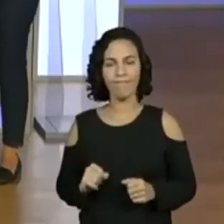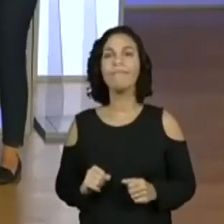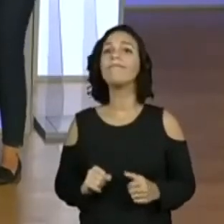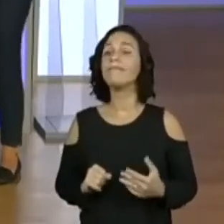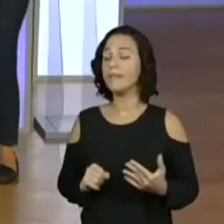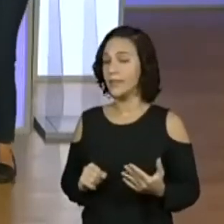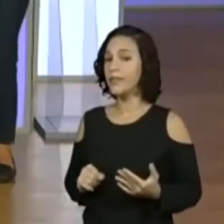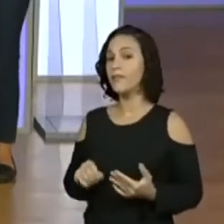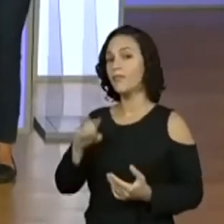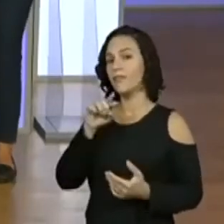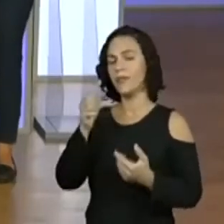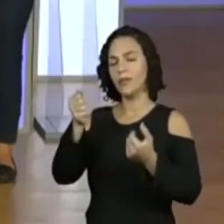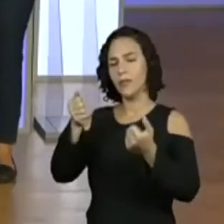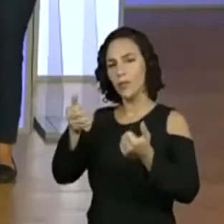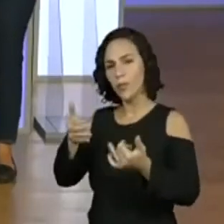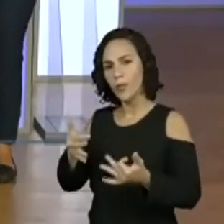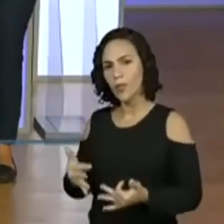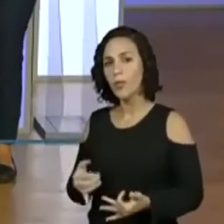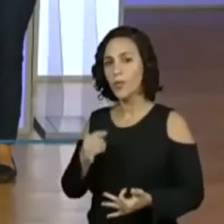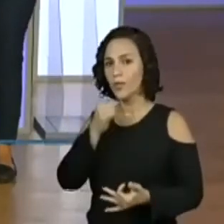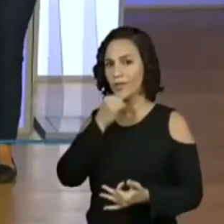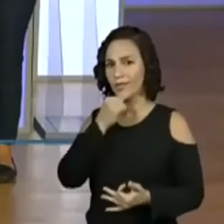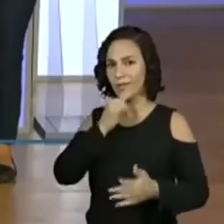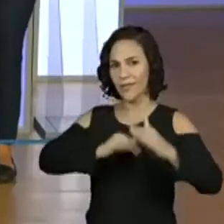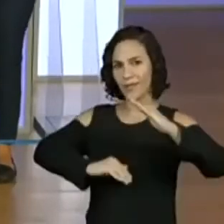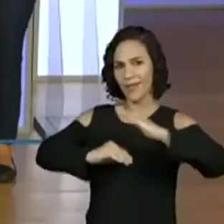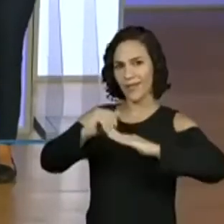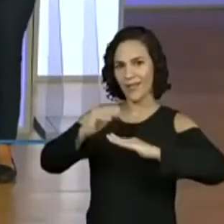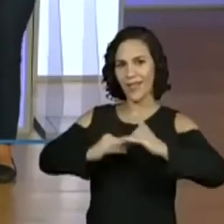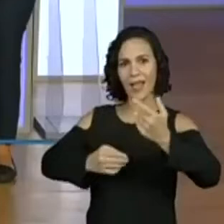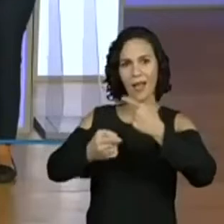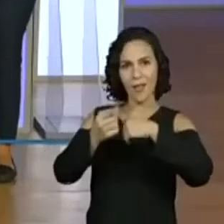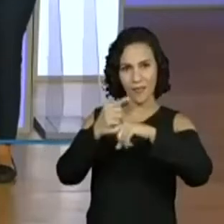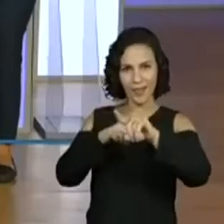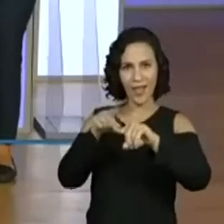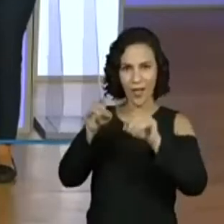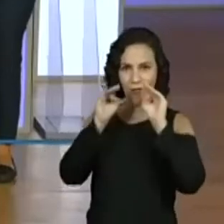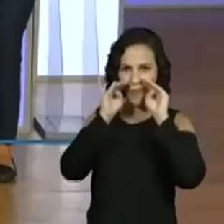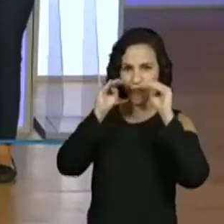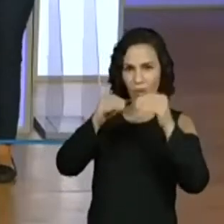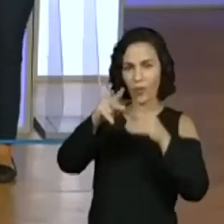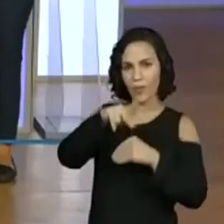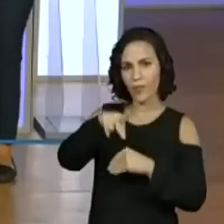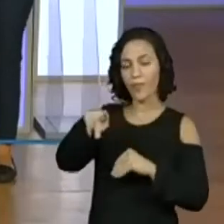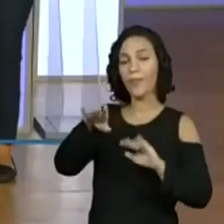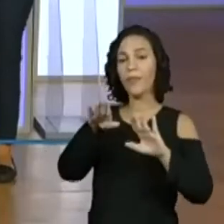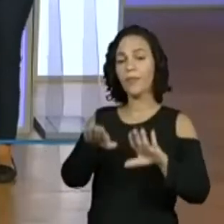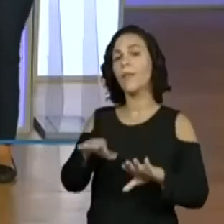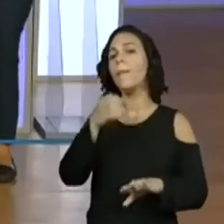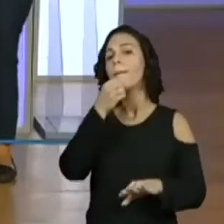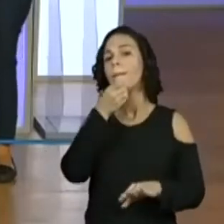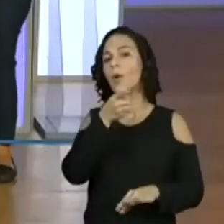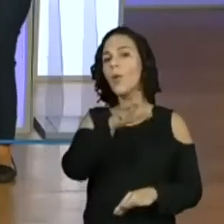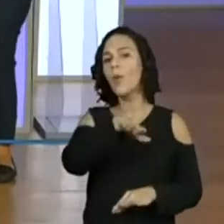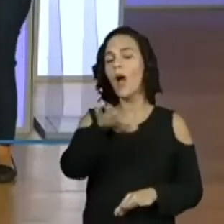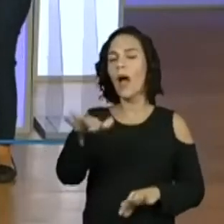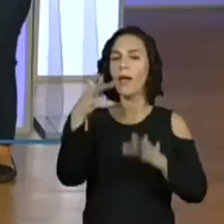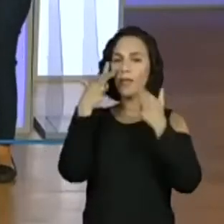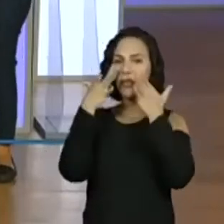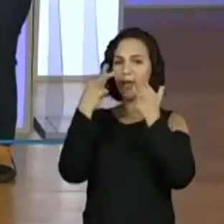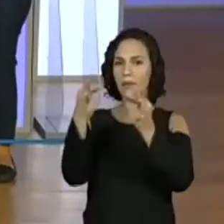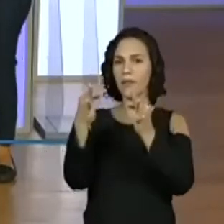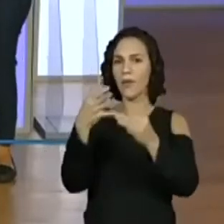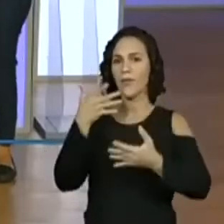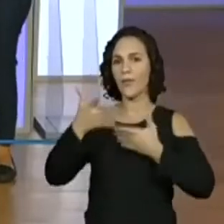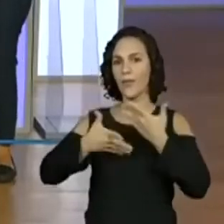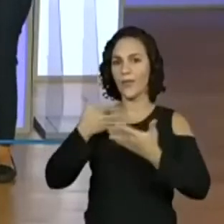da importância de, mesmo a habilidade quem utiliza é os nossos colegas professores, mas da importância dos estudantes prestarem atenção